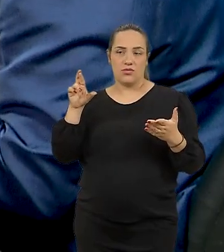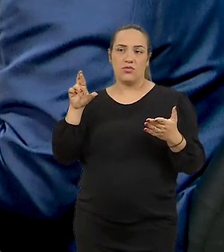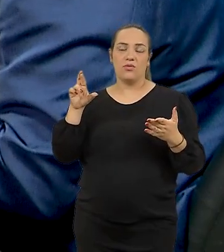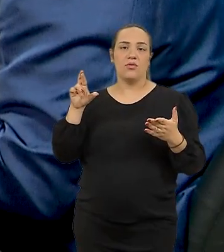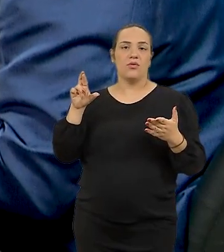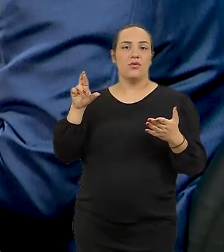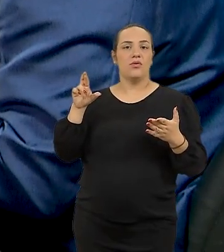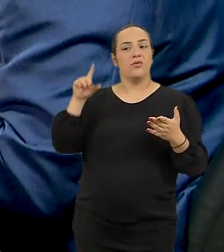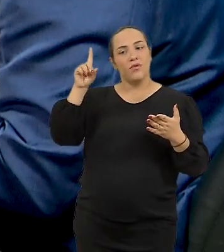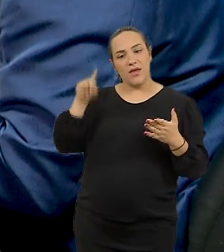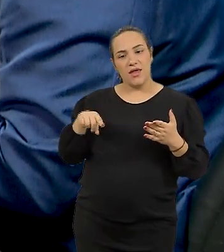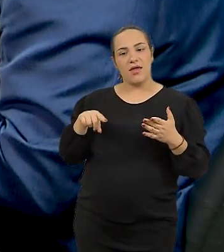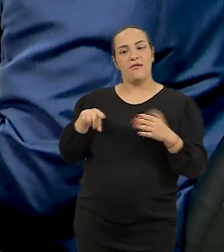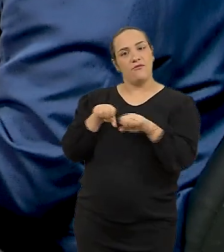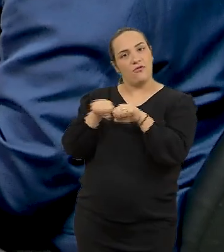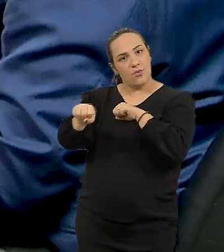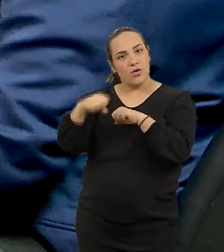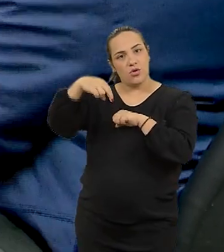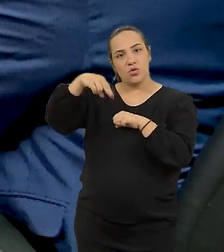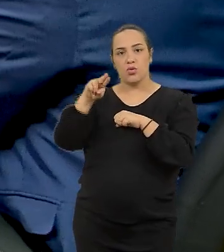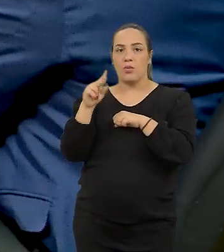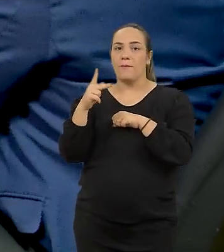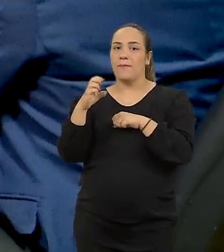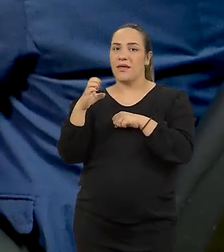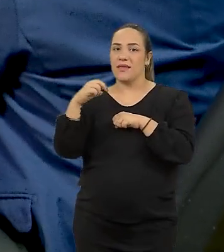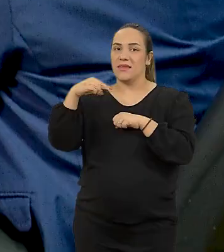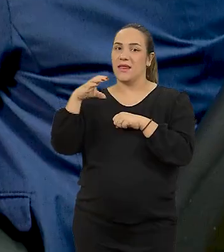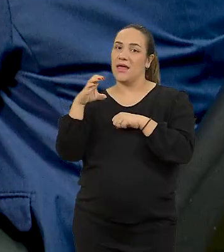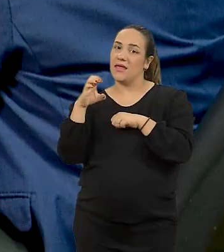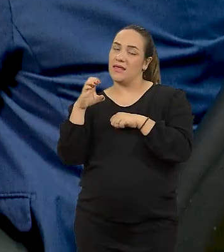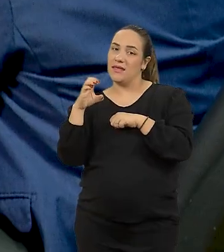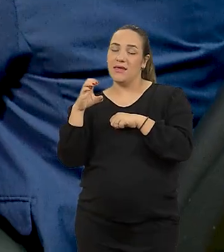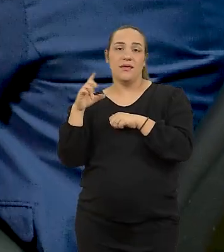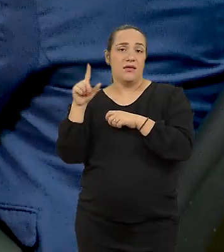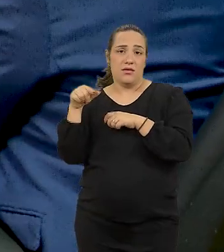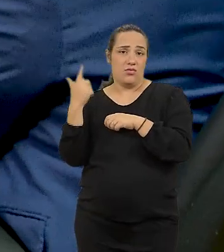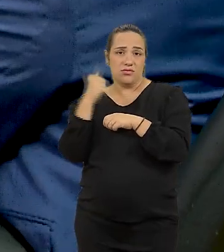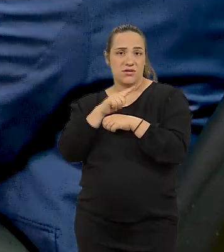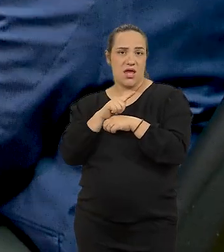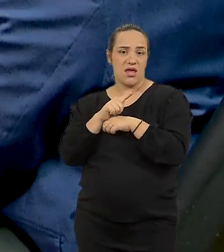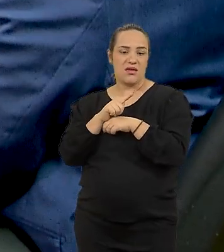pelo NUPEMEC, dentro do NUPEMEC, com a mesma cultura, com a mesma técnica.